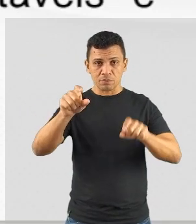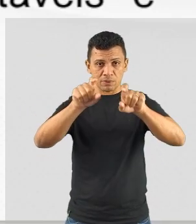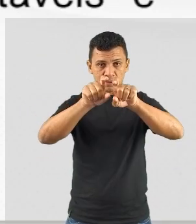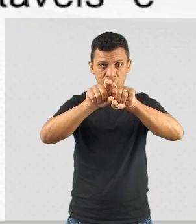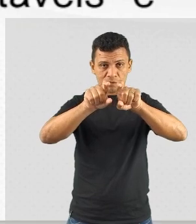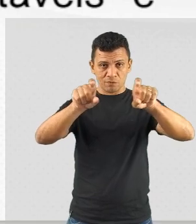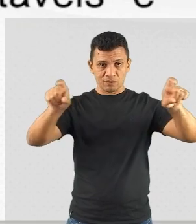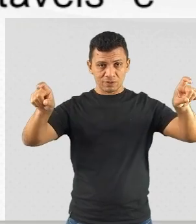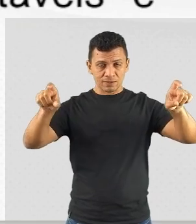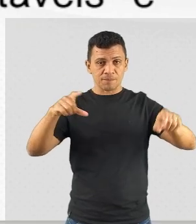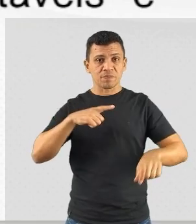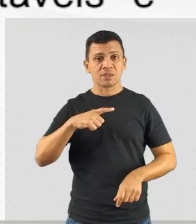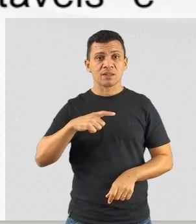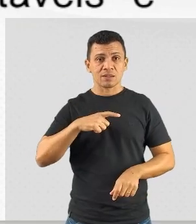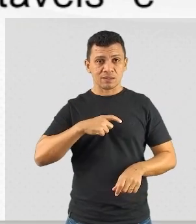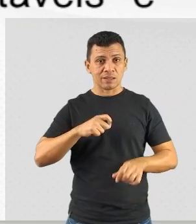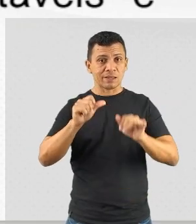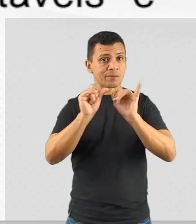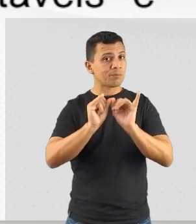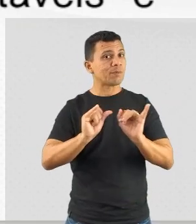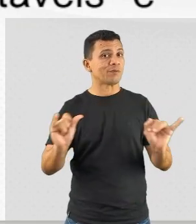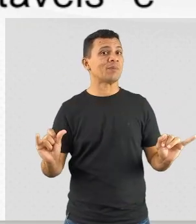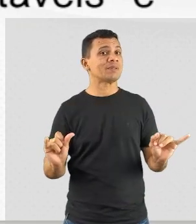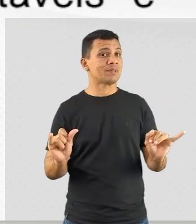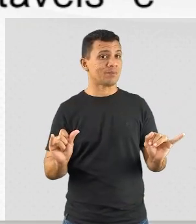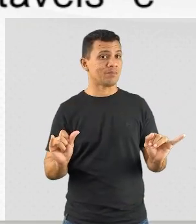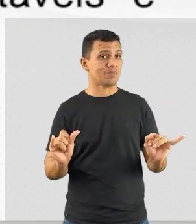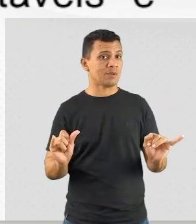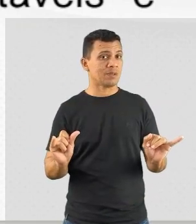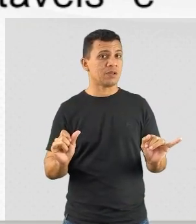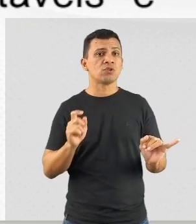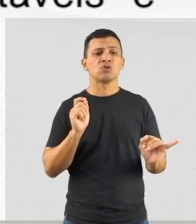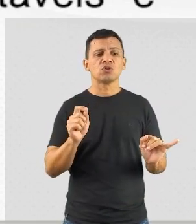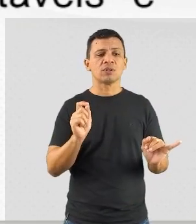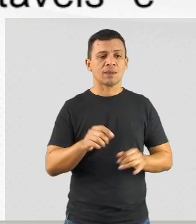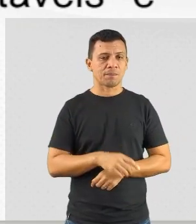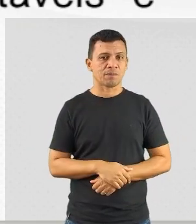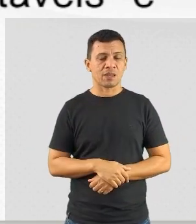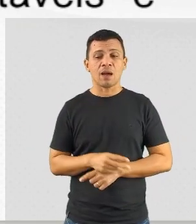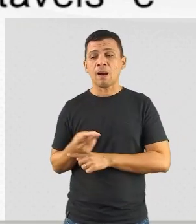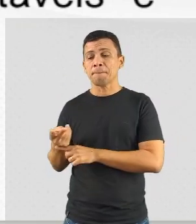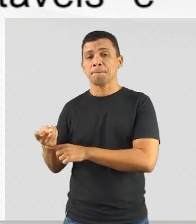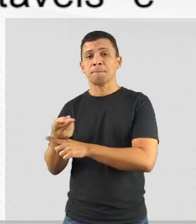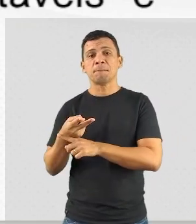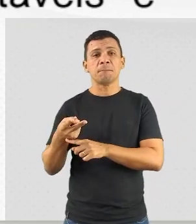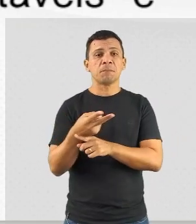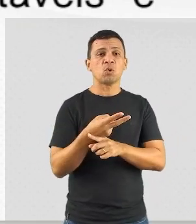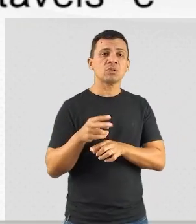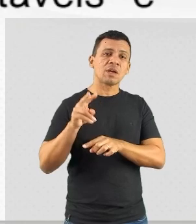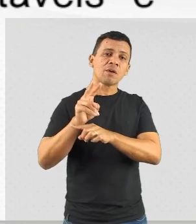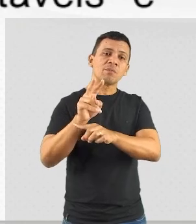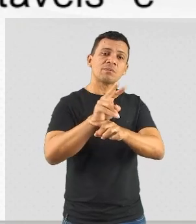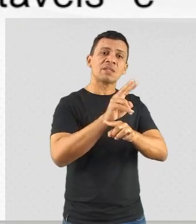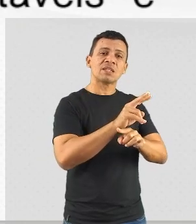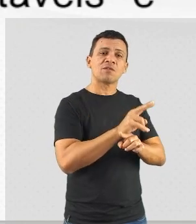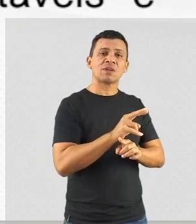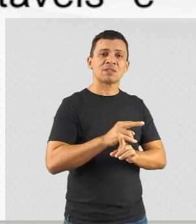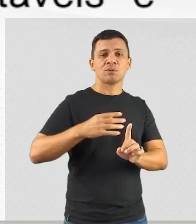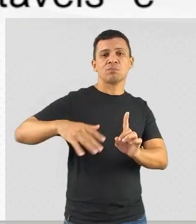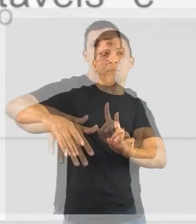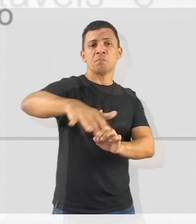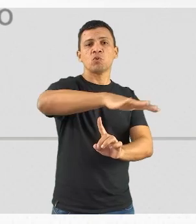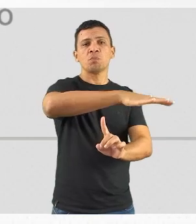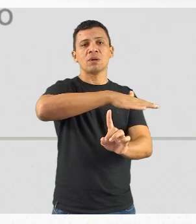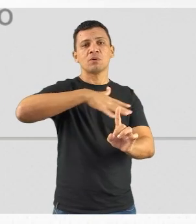gente tem uma informação em que essa informação fala da busca, né, por essa preservação do meio ambiente. Então, eu tenho a